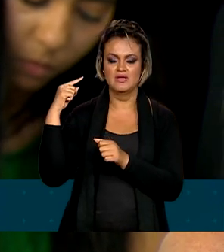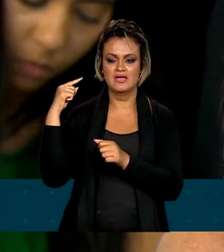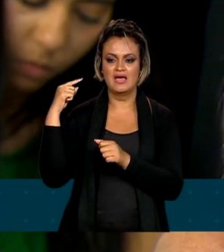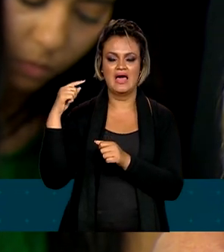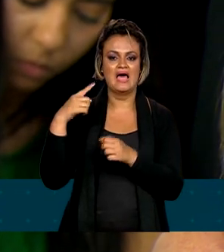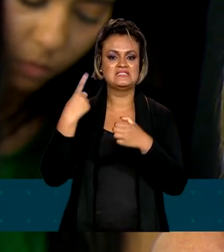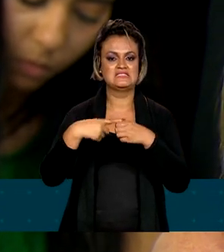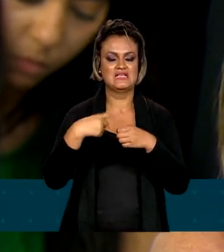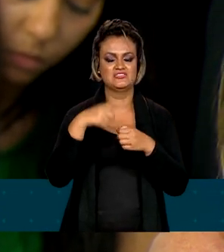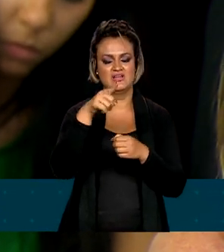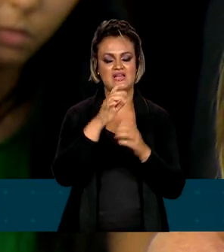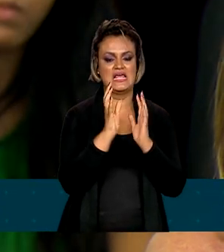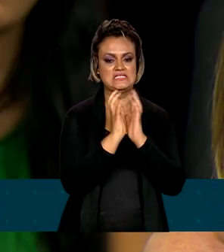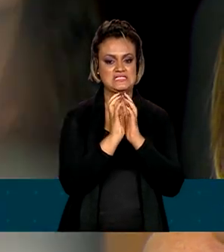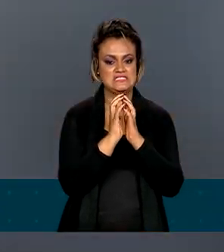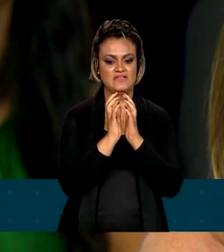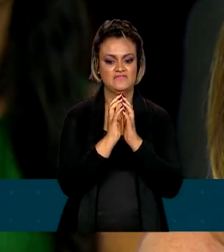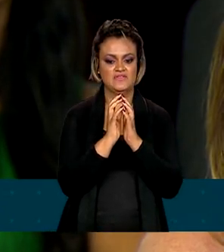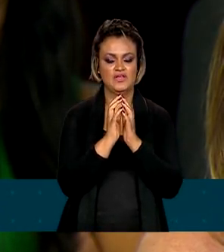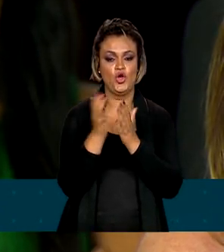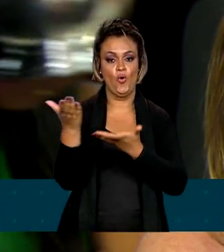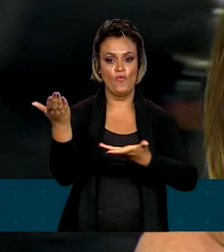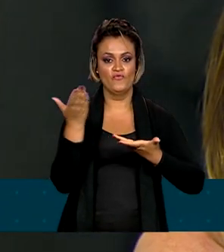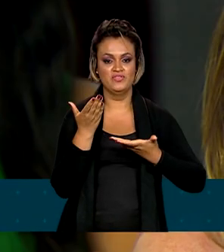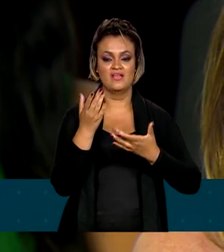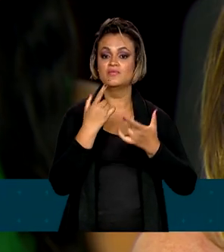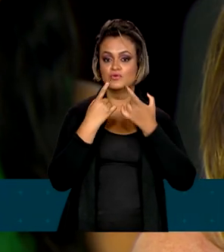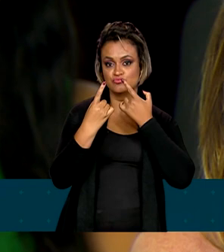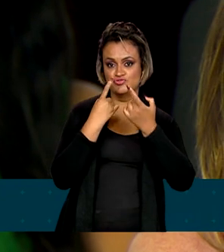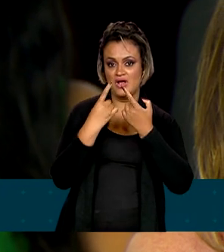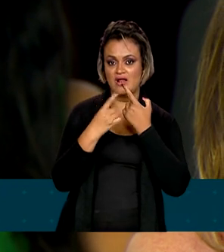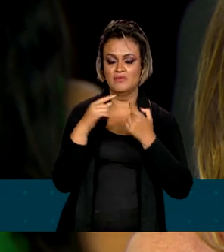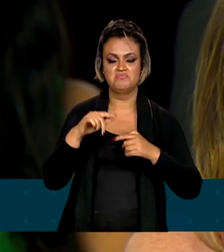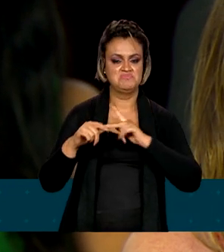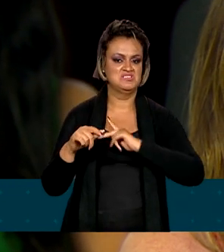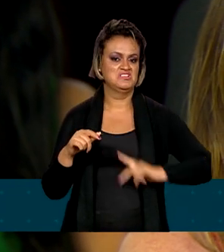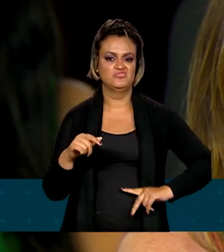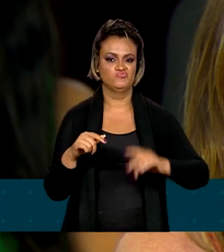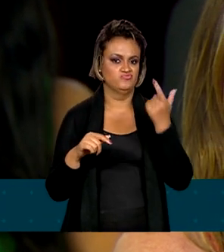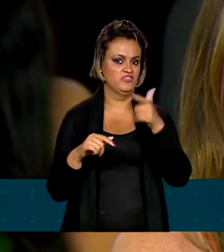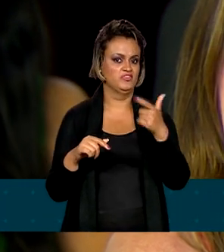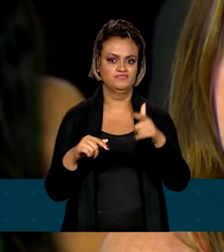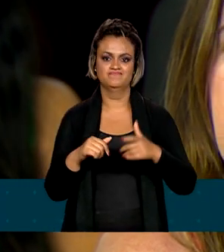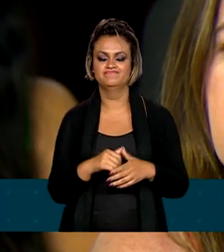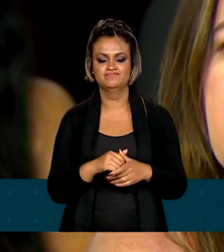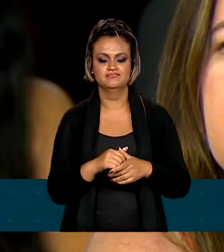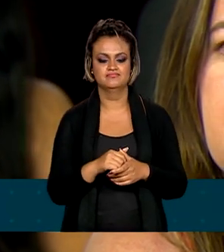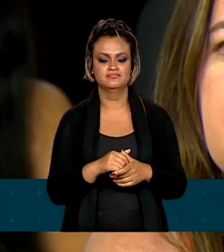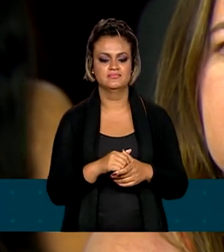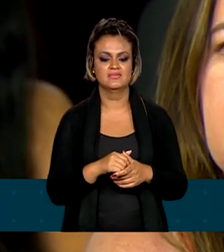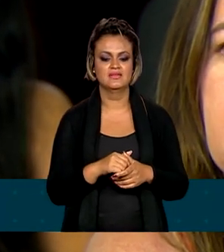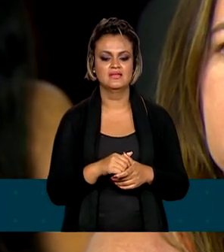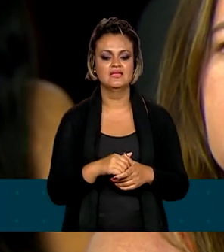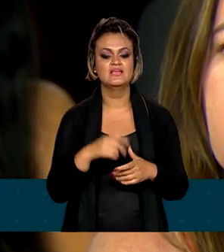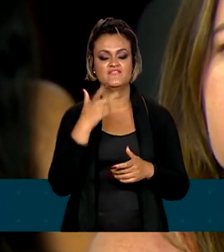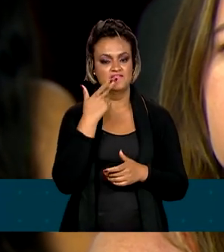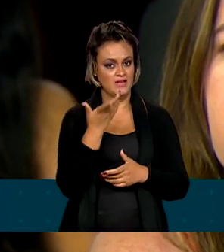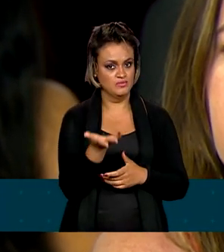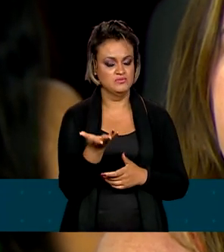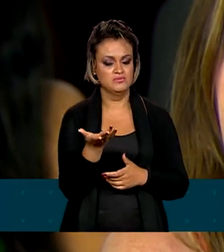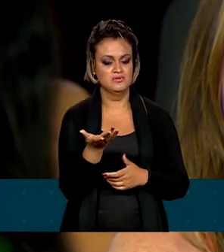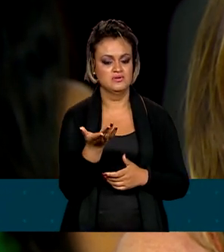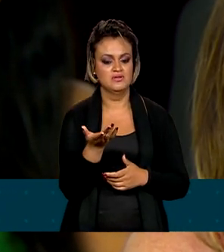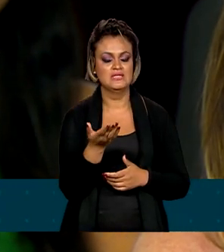momento a cidade do Recife foi chamada para um diálogo institucional com a presidência da República. Isso faz questão de